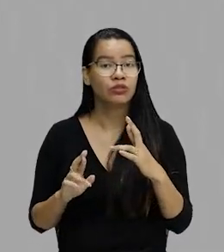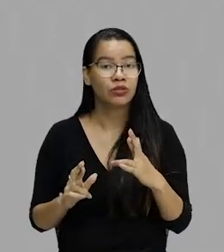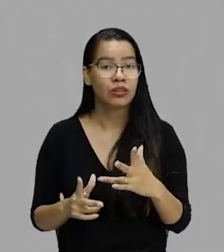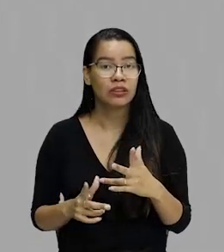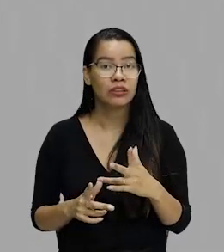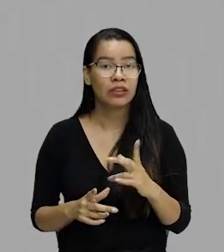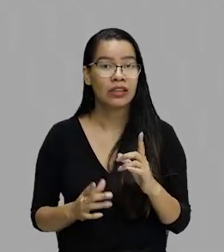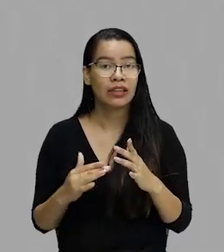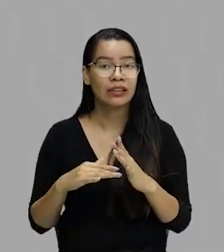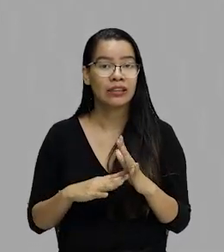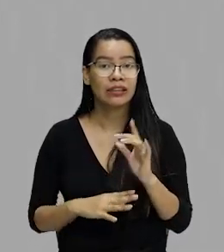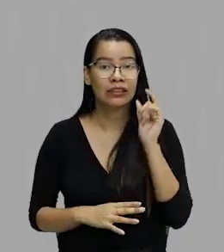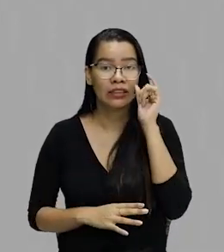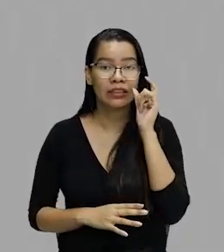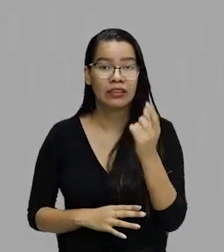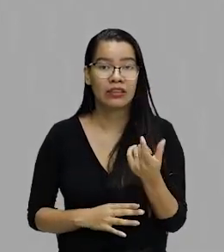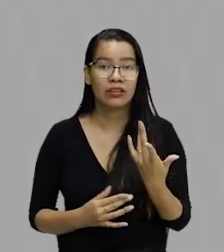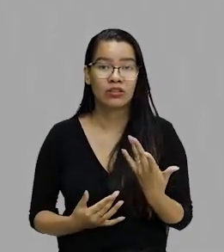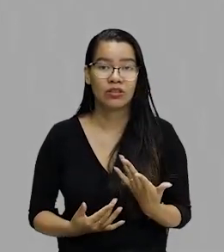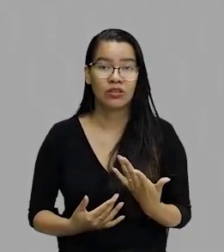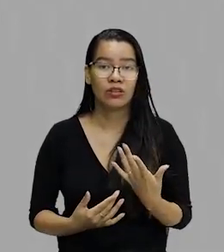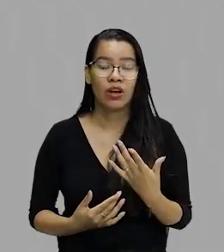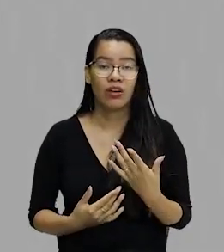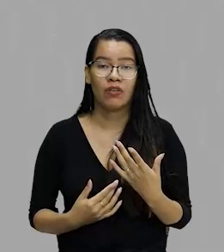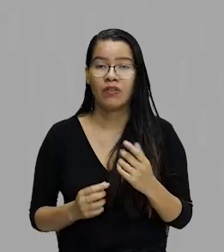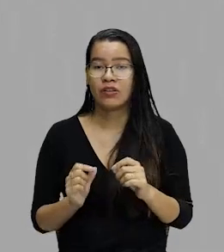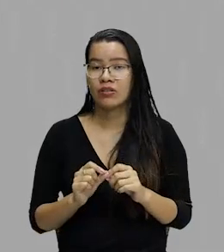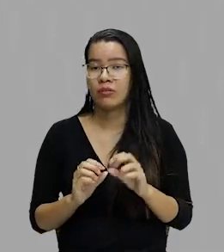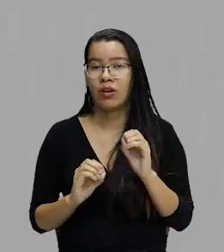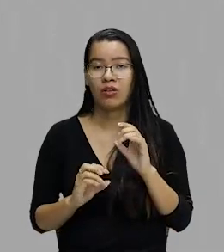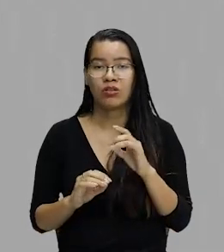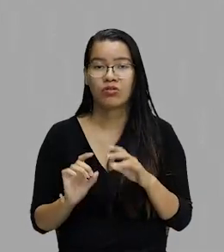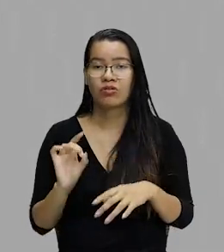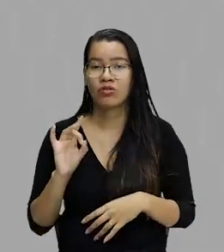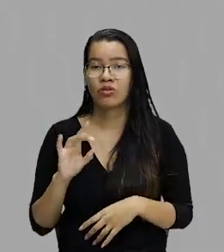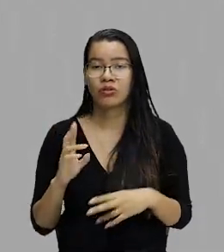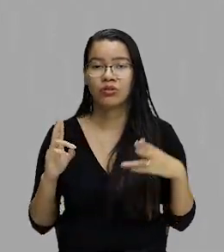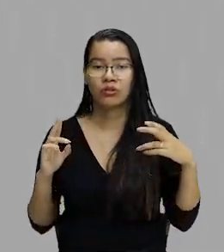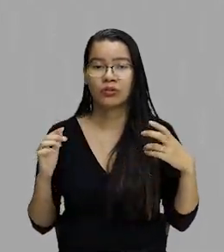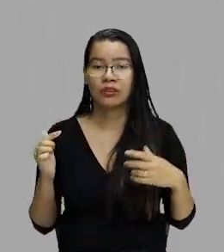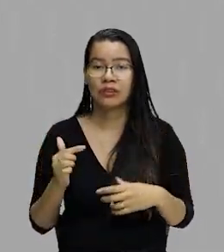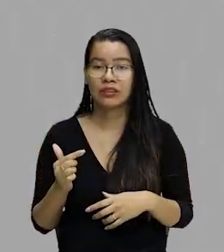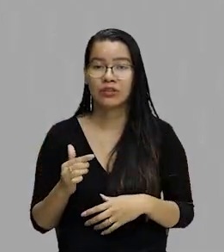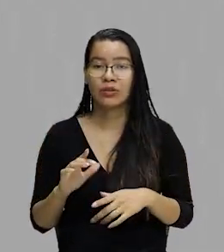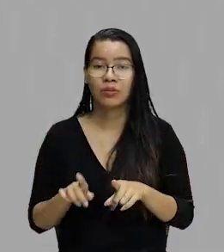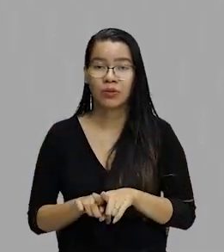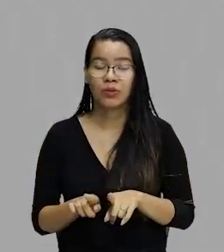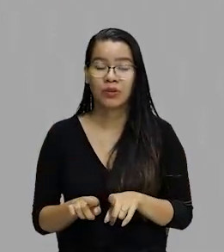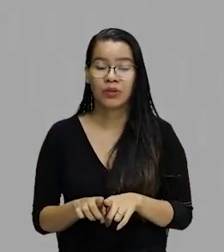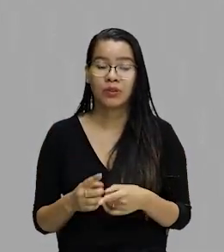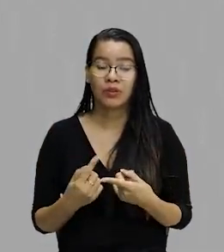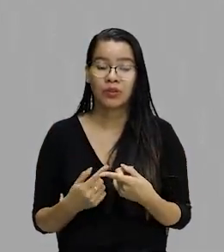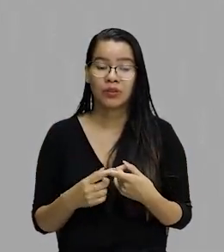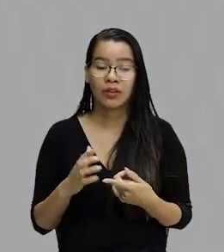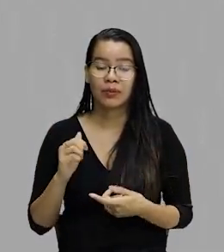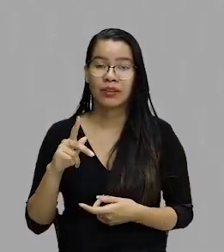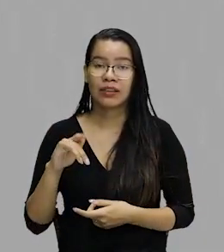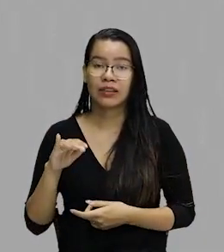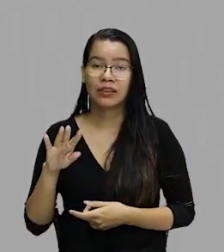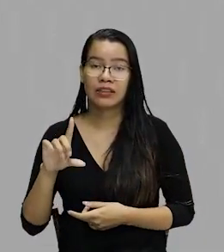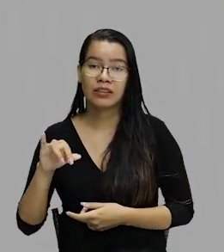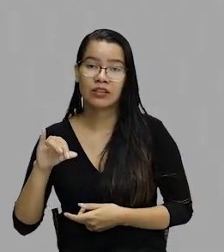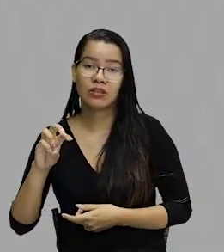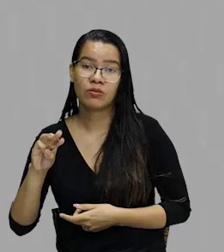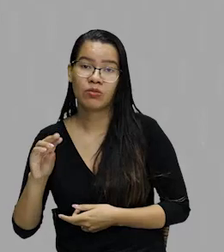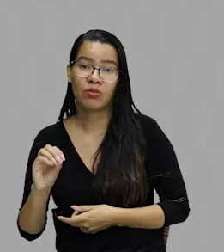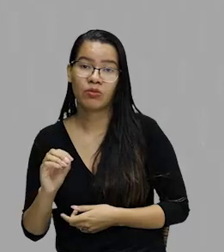Tá? É até interessante uma hora fazer uma aula só sobre isso, porque esse capitalismo ele funciona de uma forma muito diferente. Ele